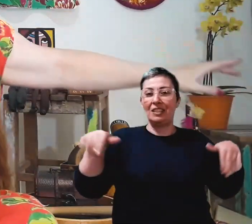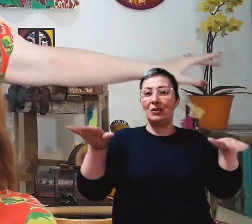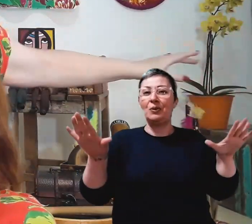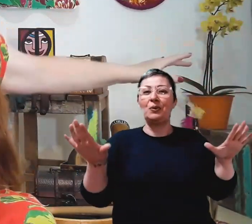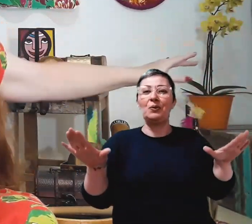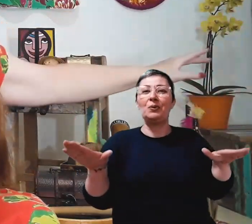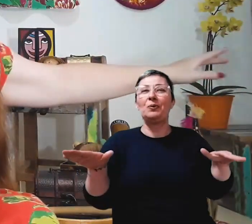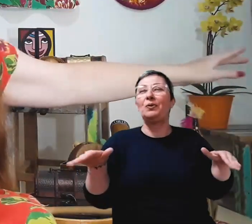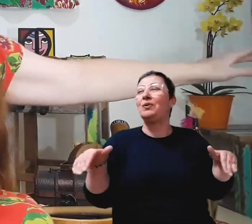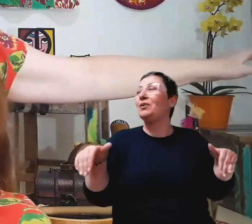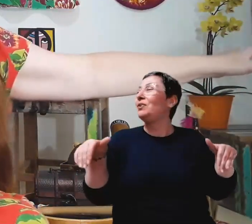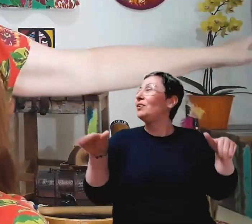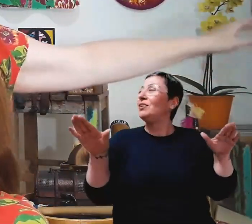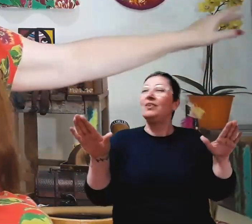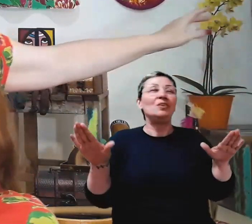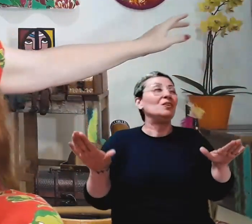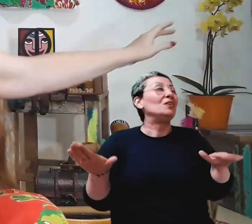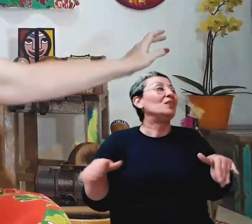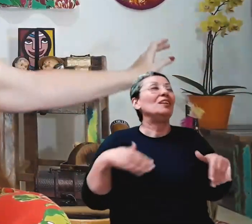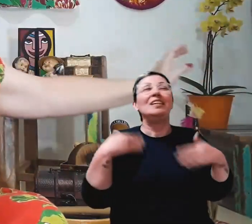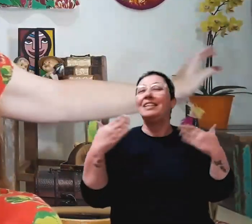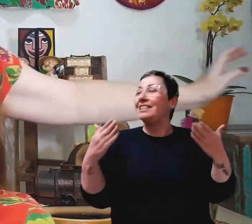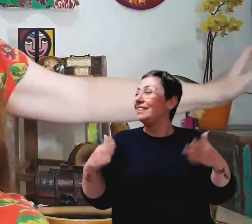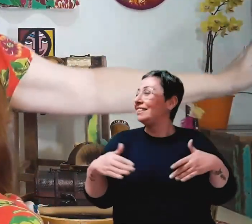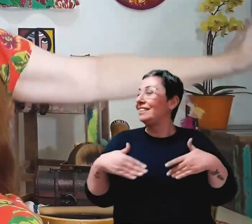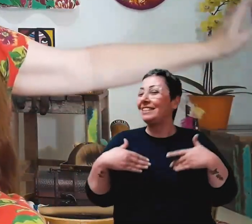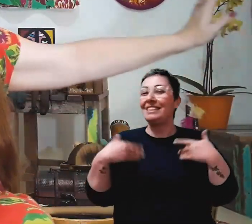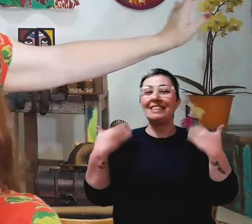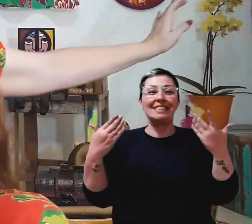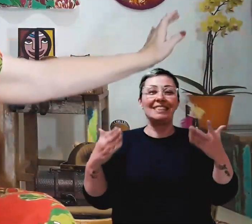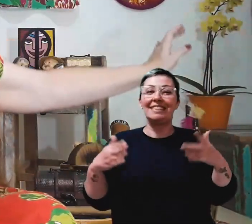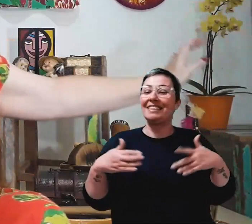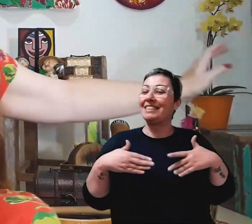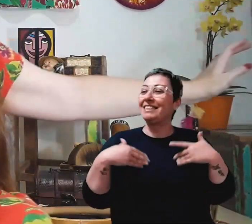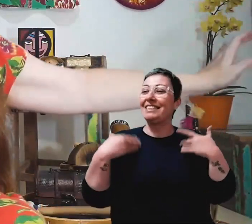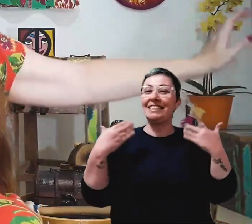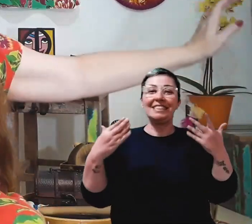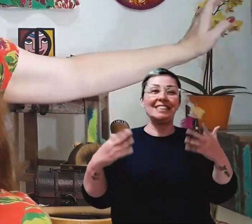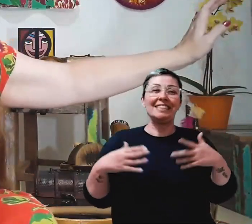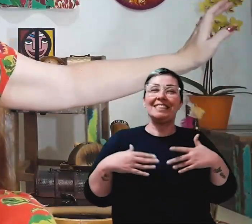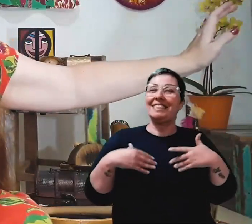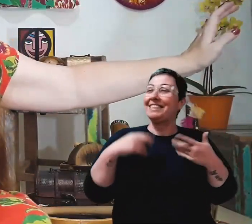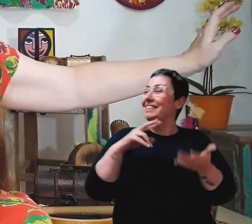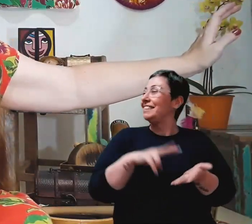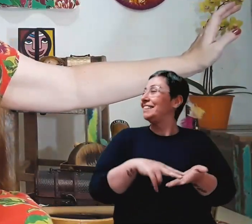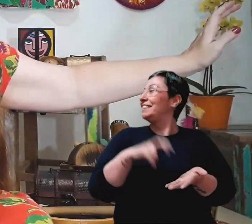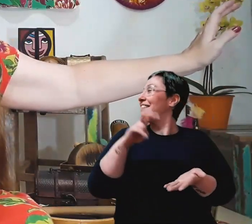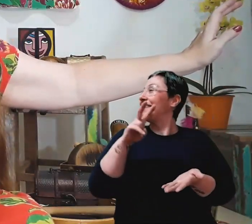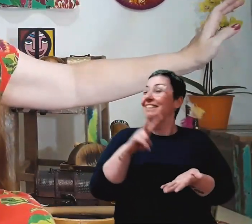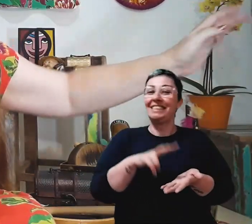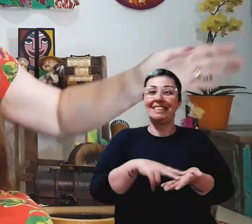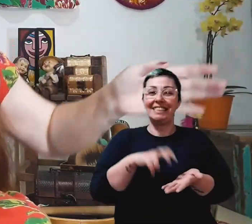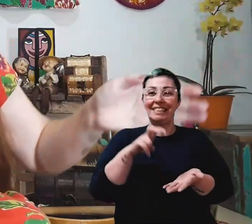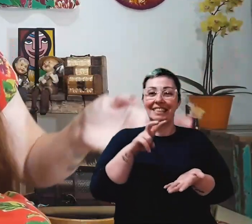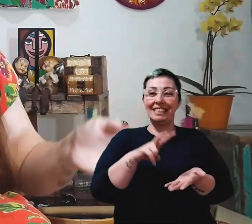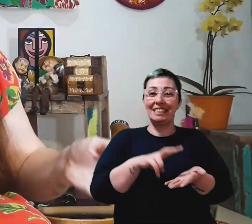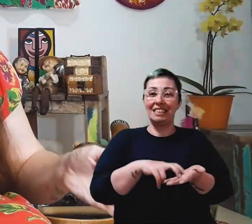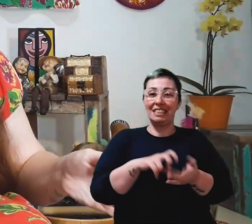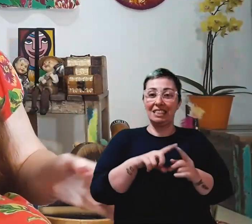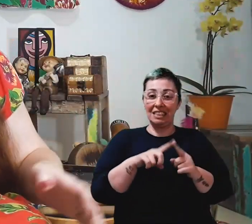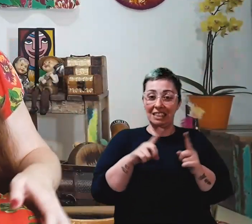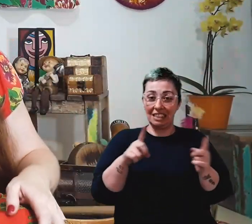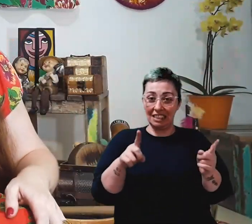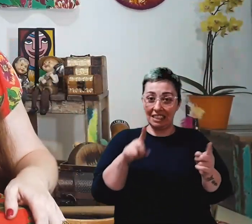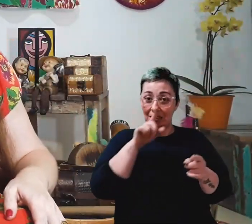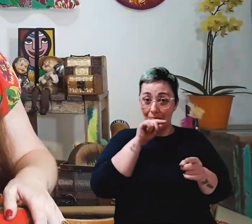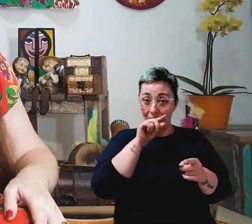nuvem. Ai, que alegria! Estava lá toda contente. Mas o